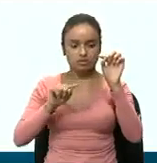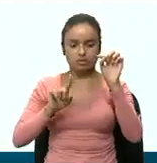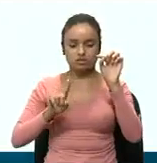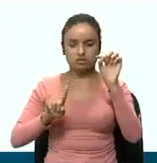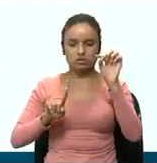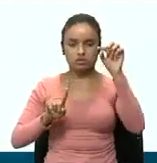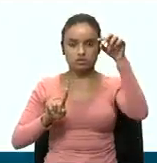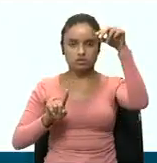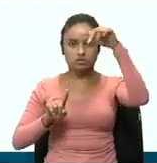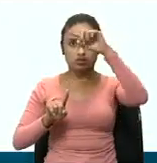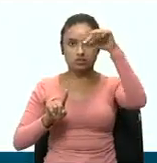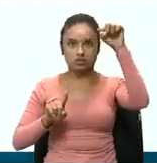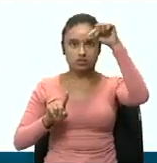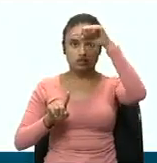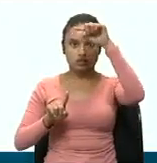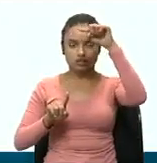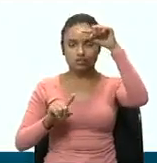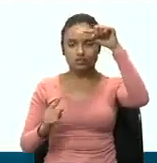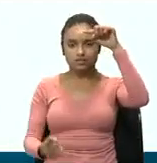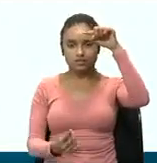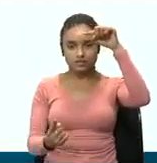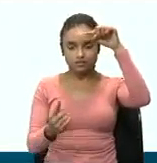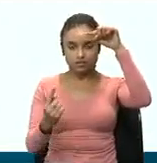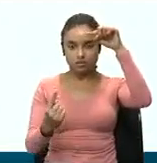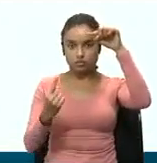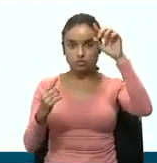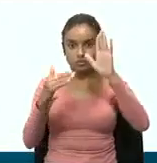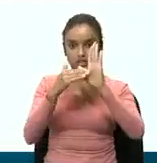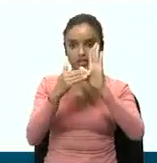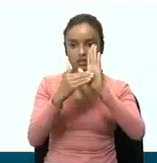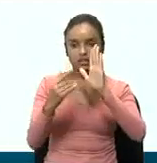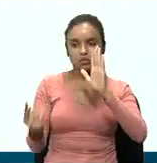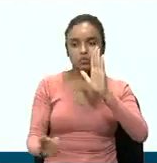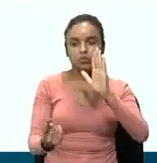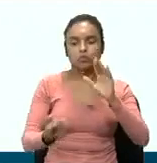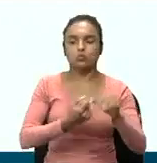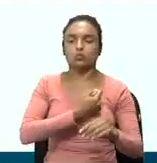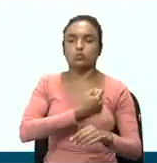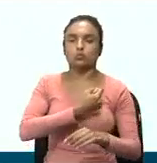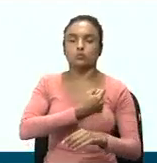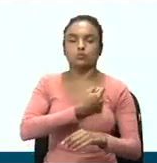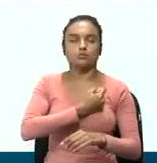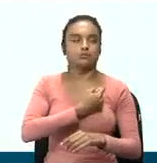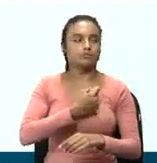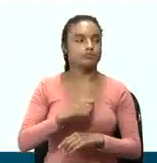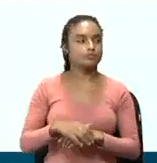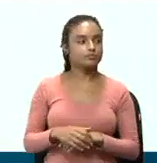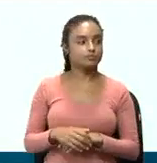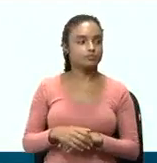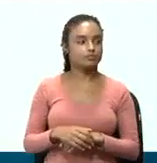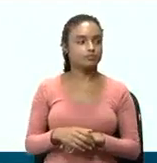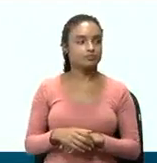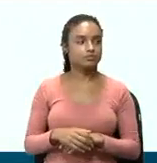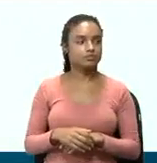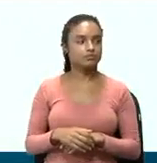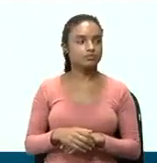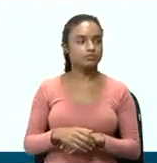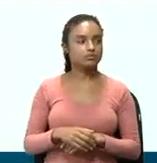a n, que multiplica, olha só, menos 3 elevado